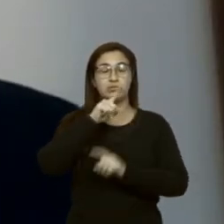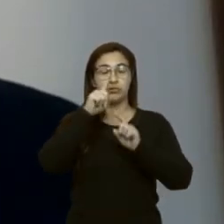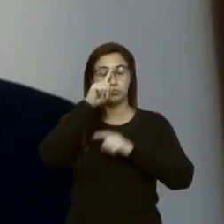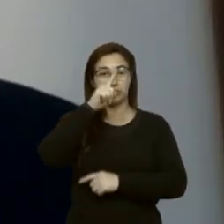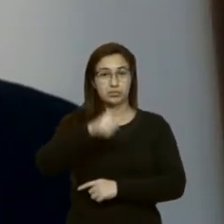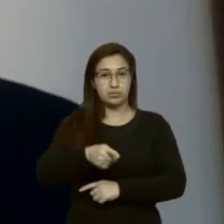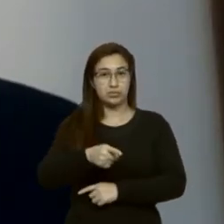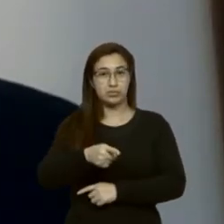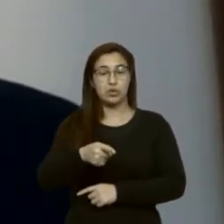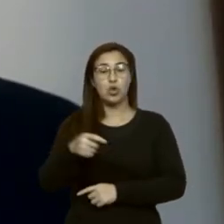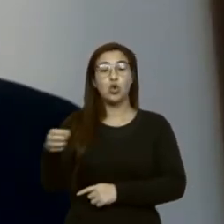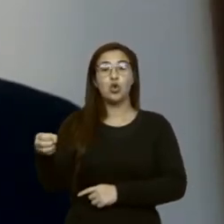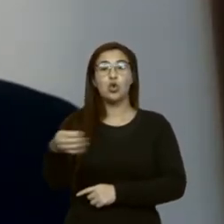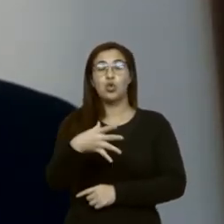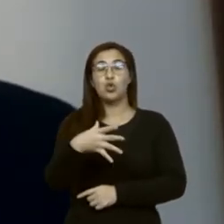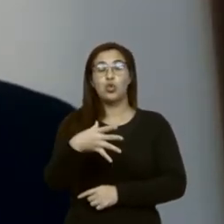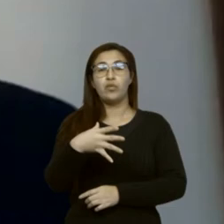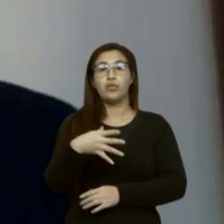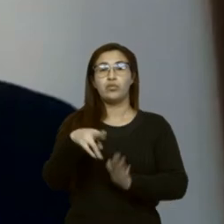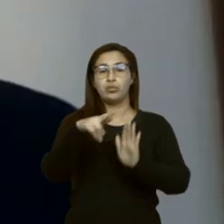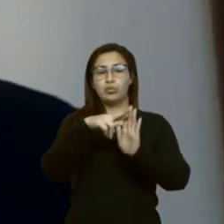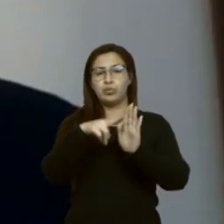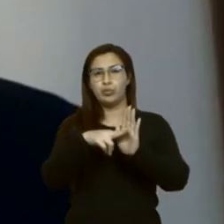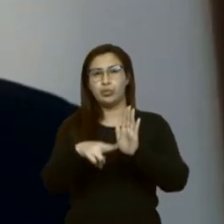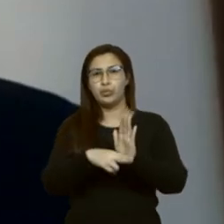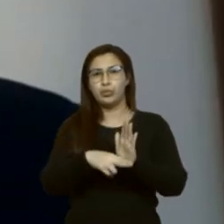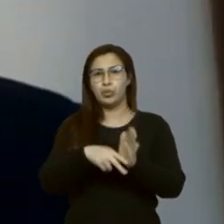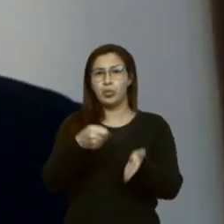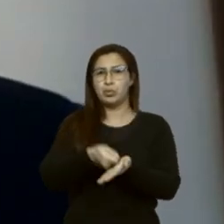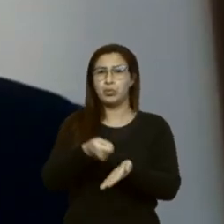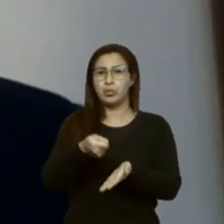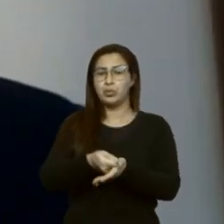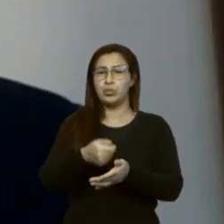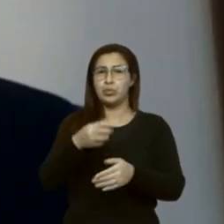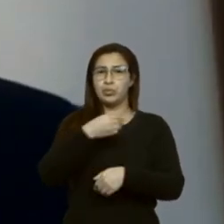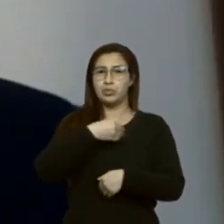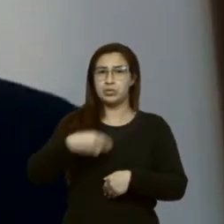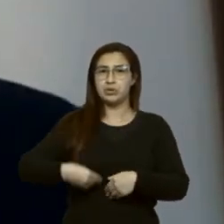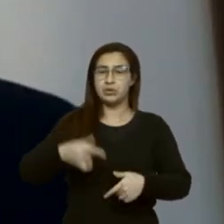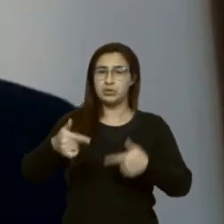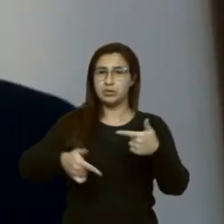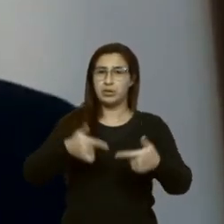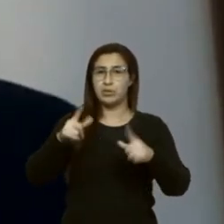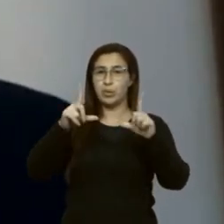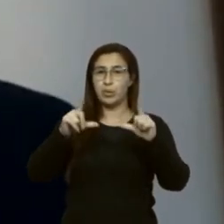normas impostas pelo Ministério do Trabalho e Emprego reduzem